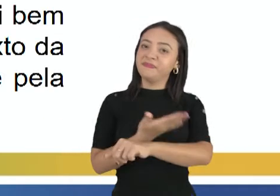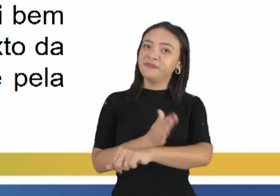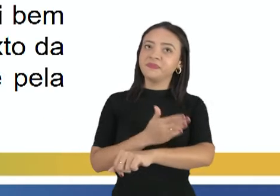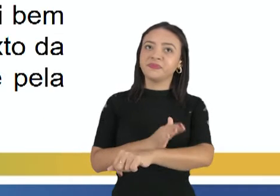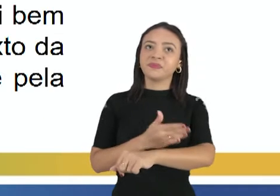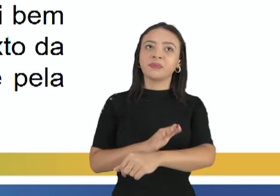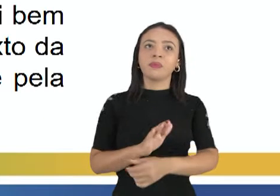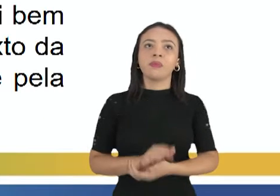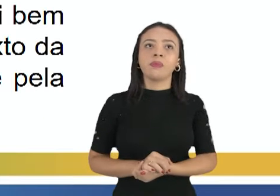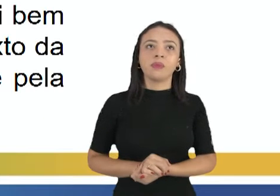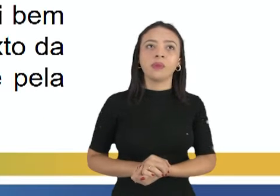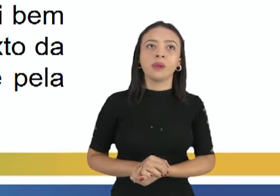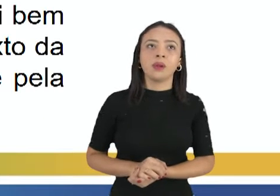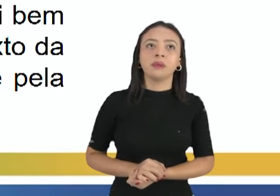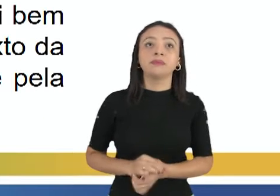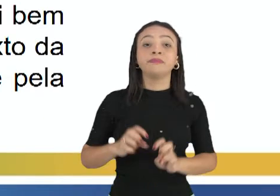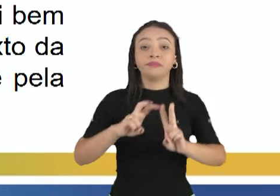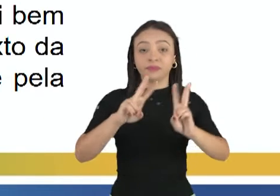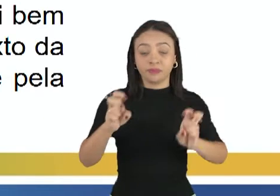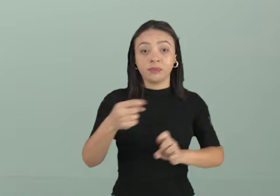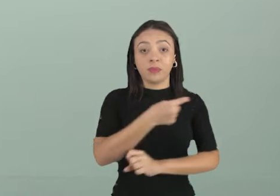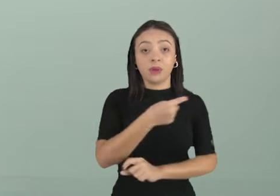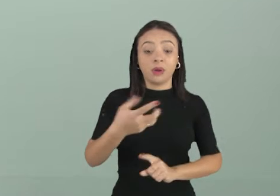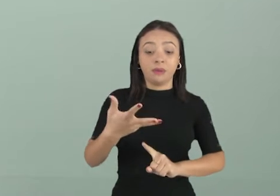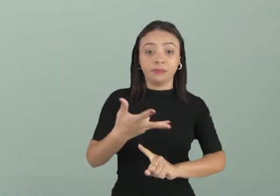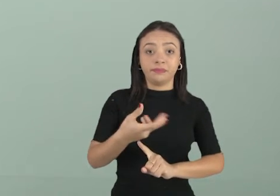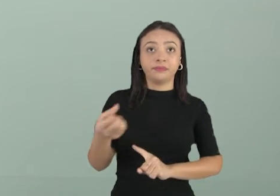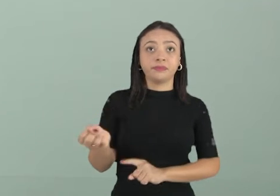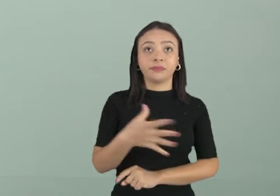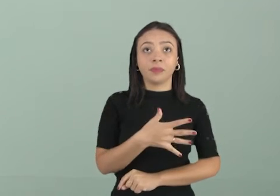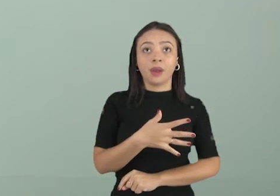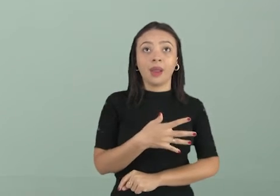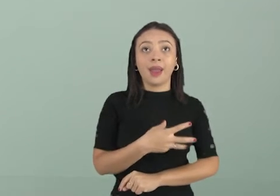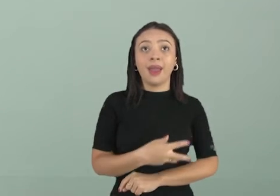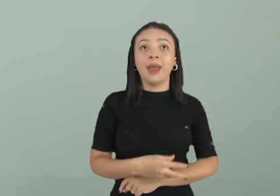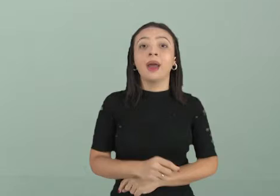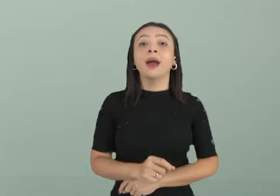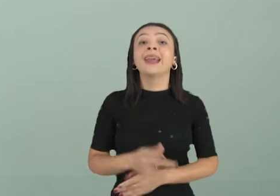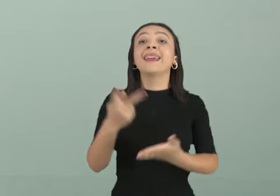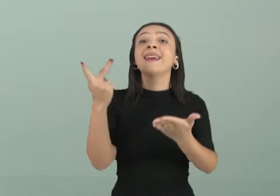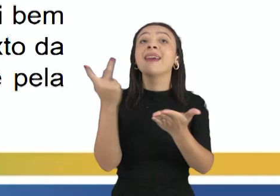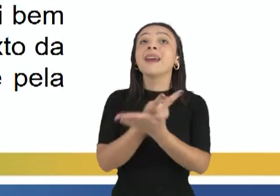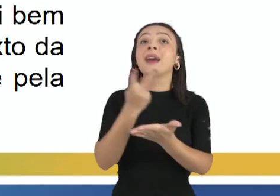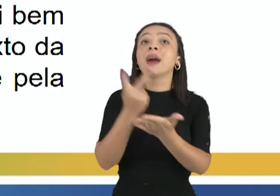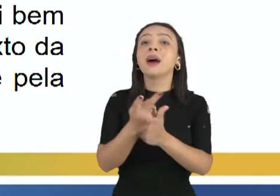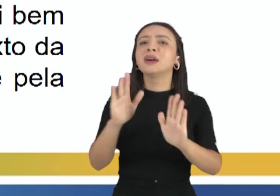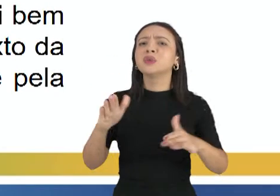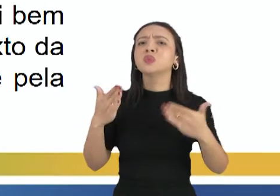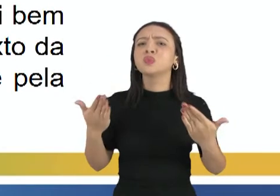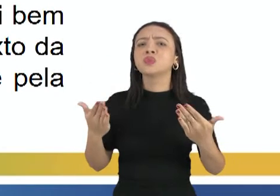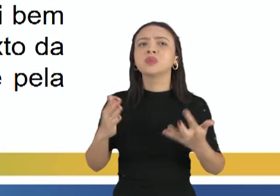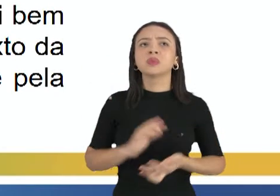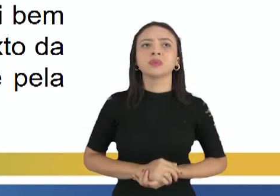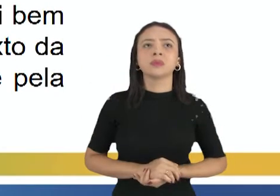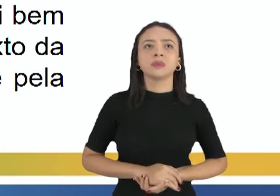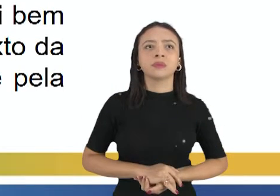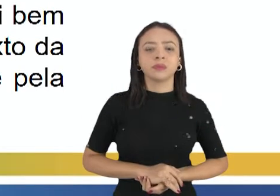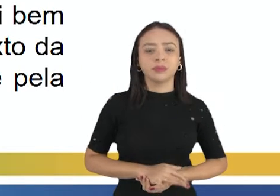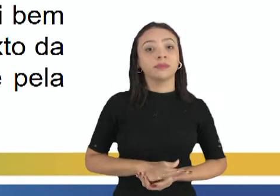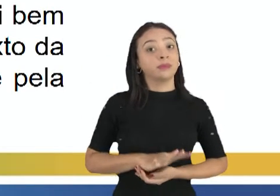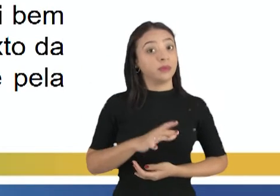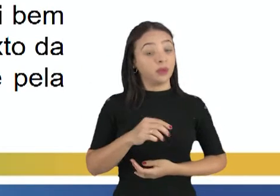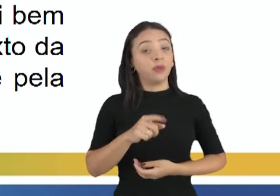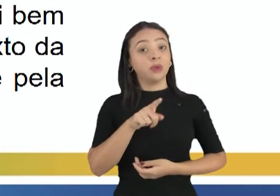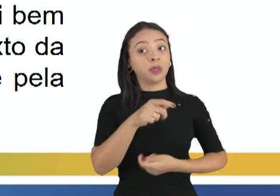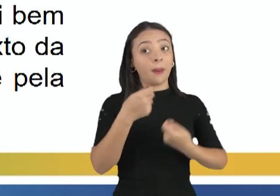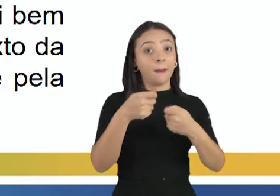um pouquinho. Primeiro, sobre a Semana de Arte Moderna, é incorreto afirmar. O comando já diz,